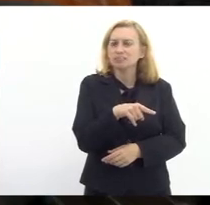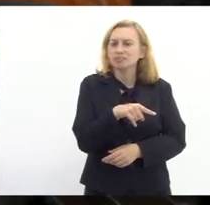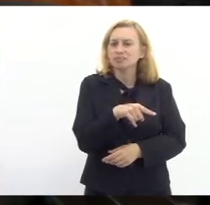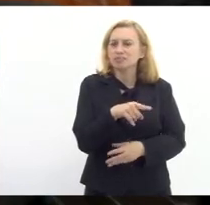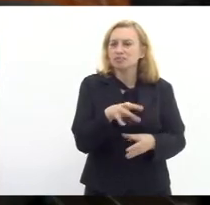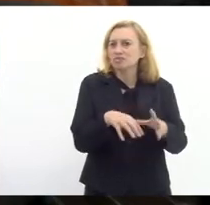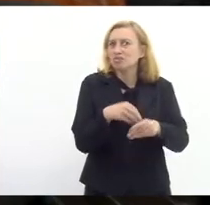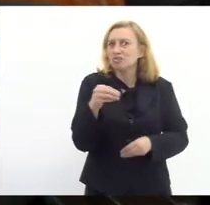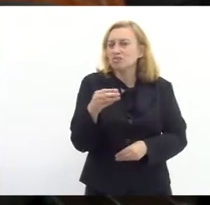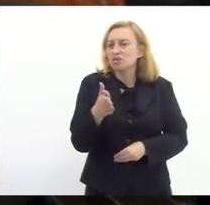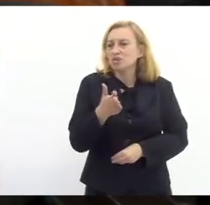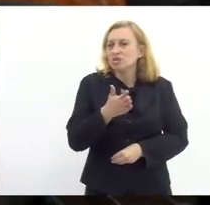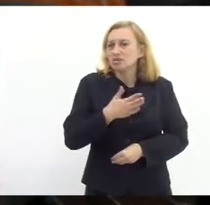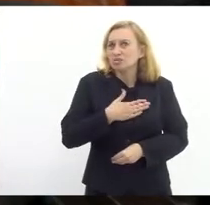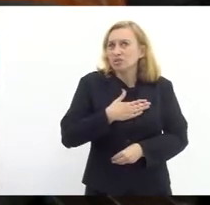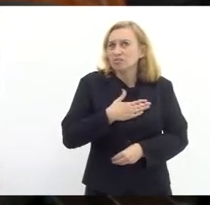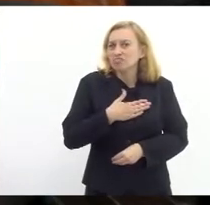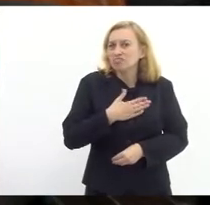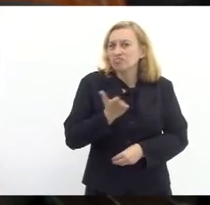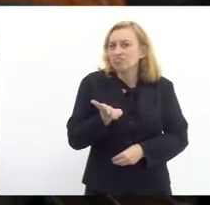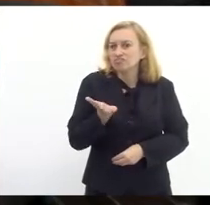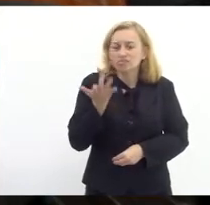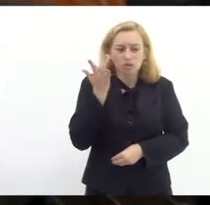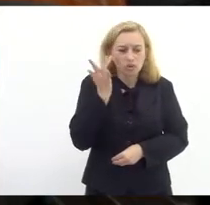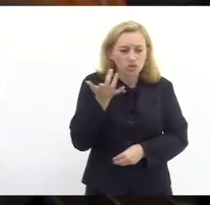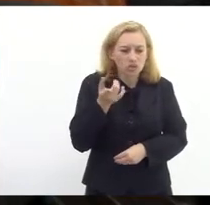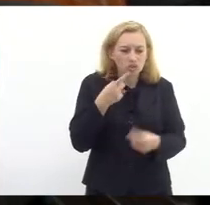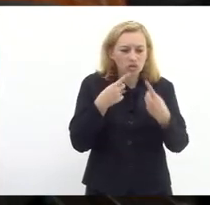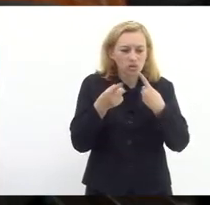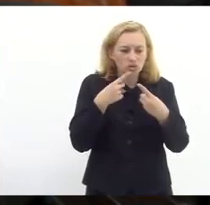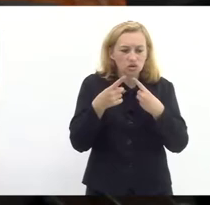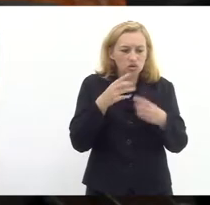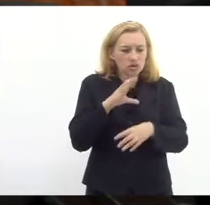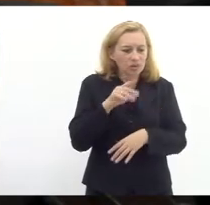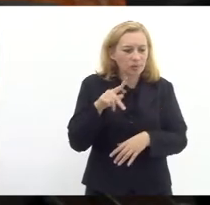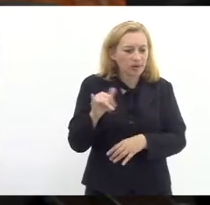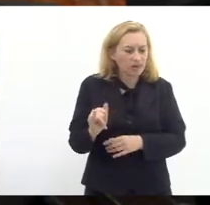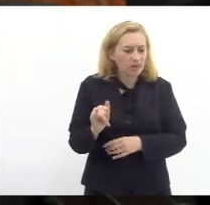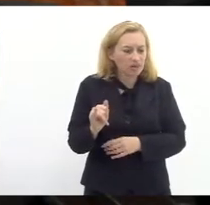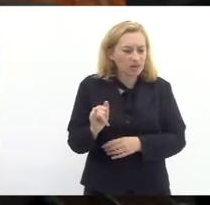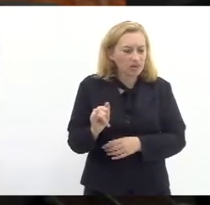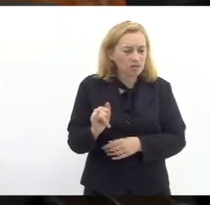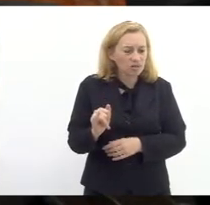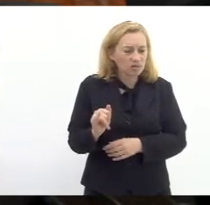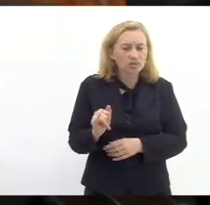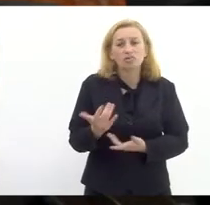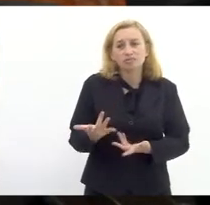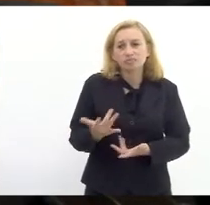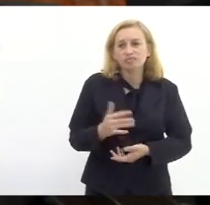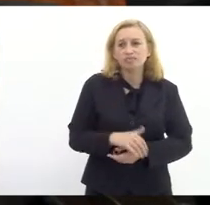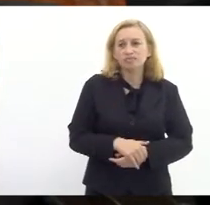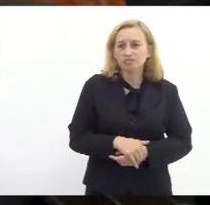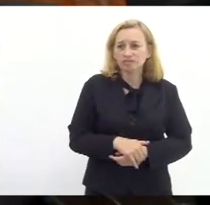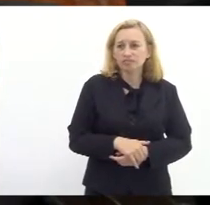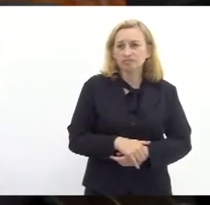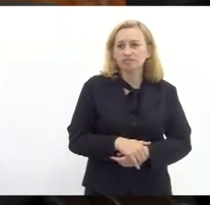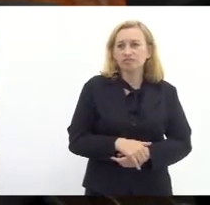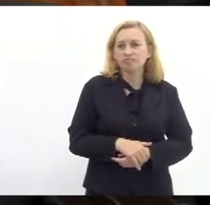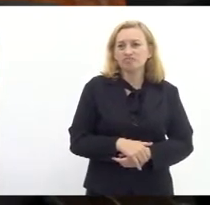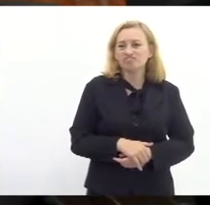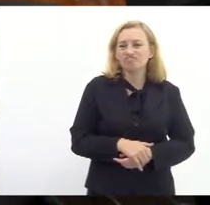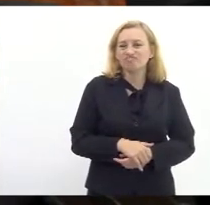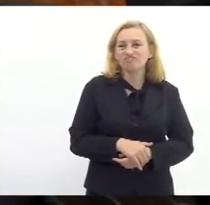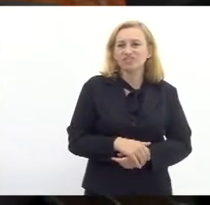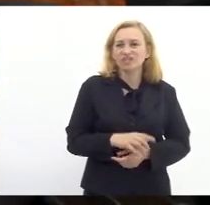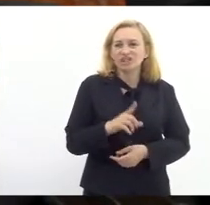foge, acho que até o que está sendo discutido nessa CPI e as atribuições da agência reguladora do ponto de vista de degradação